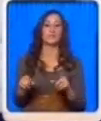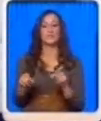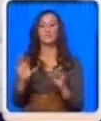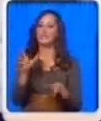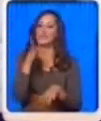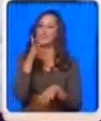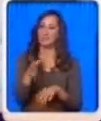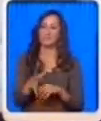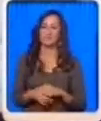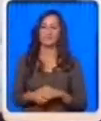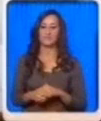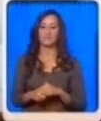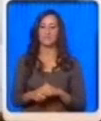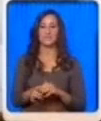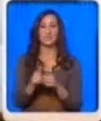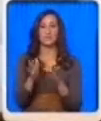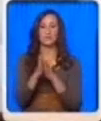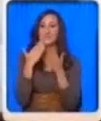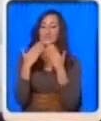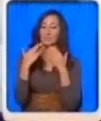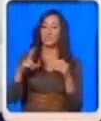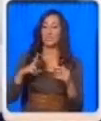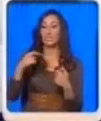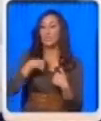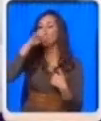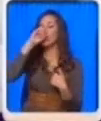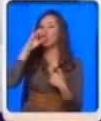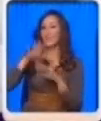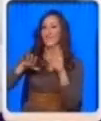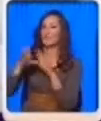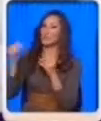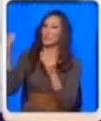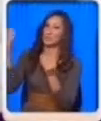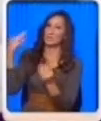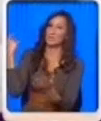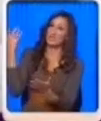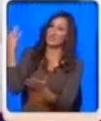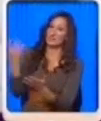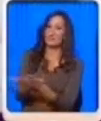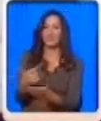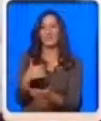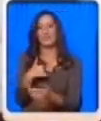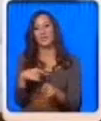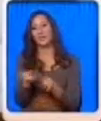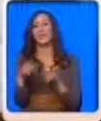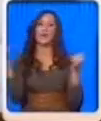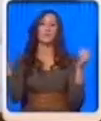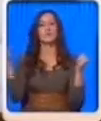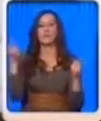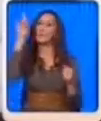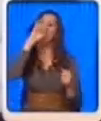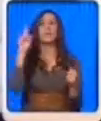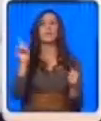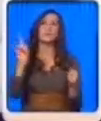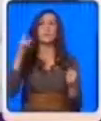dizer, das revistas todas que eu me lembro que fiz, e fiz muitas, mas eu sou como a Amália, não me lembro. Sim,